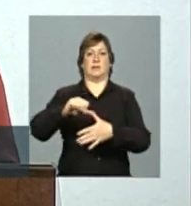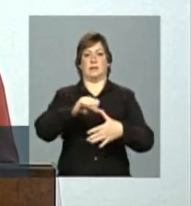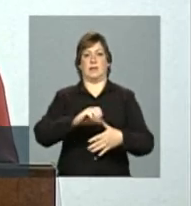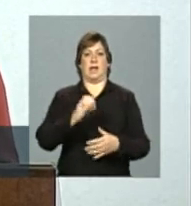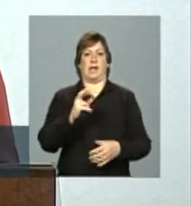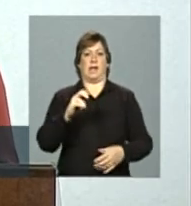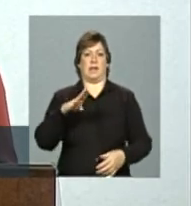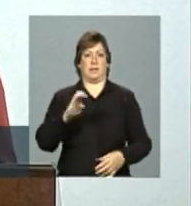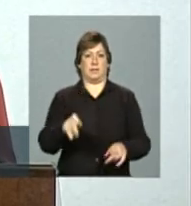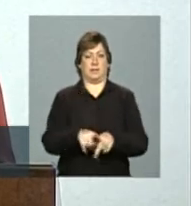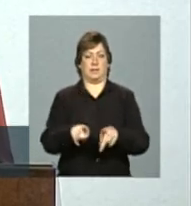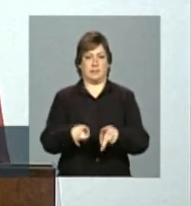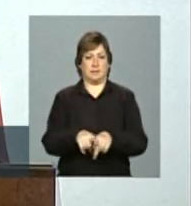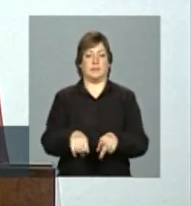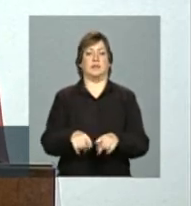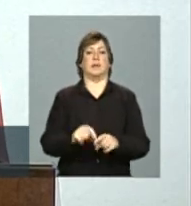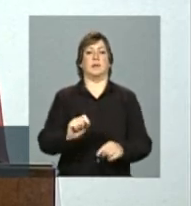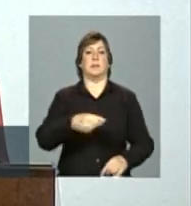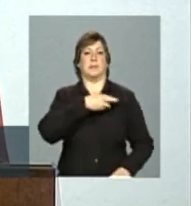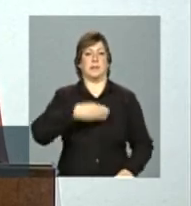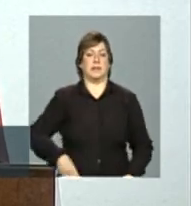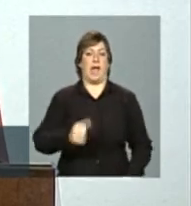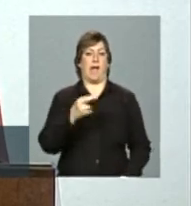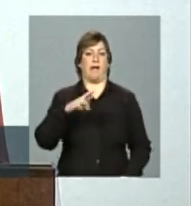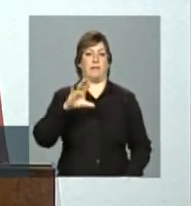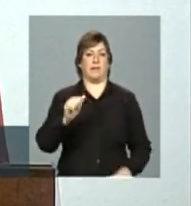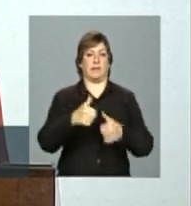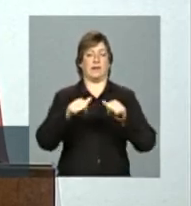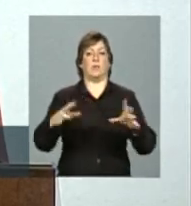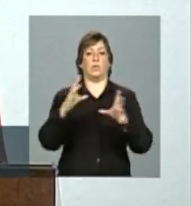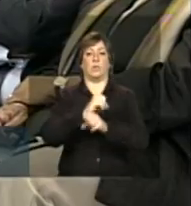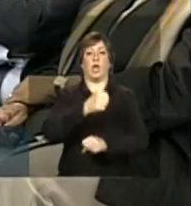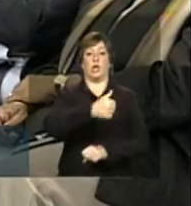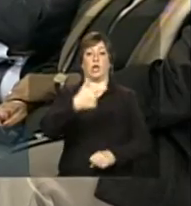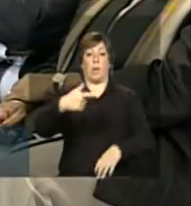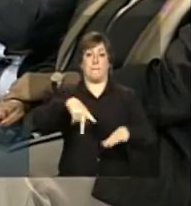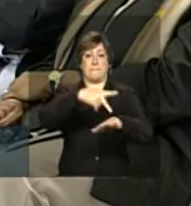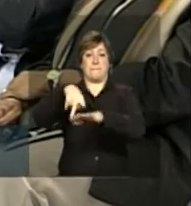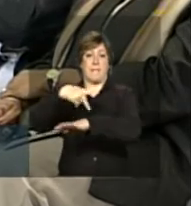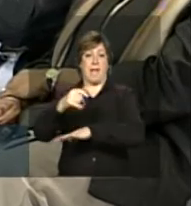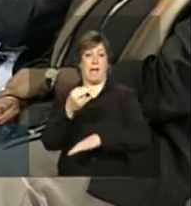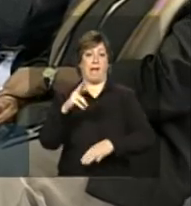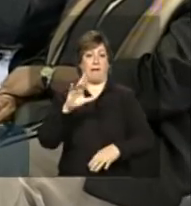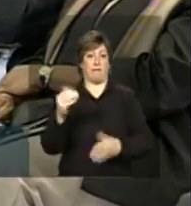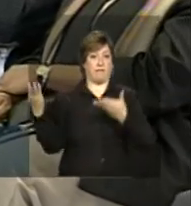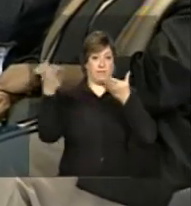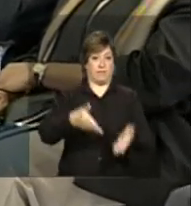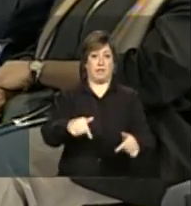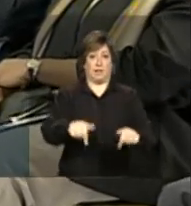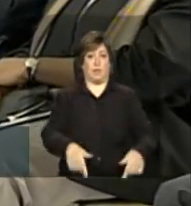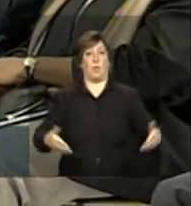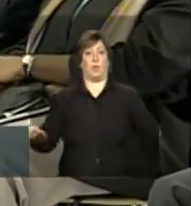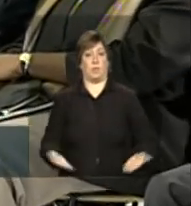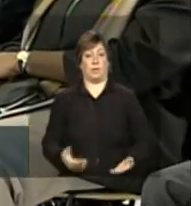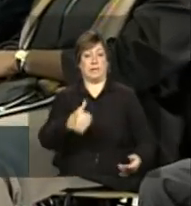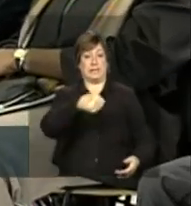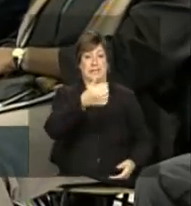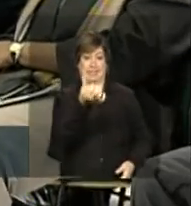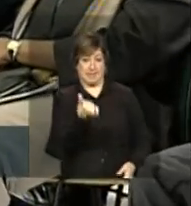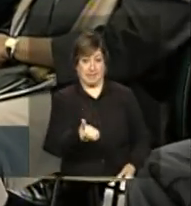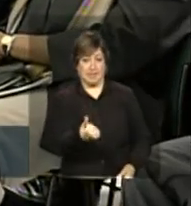aos ministros da África que presentes são 12 países africanos aqui representados 16